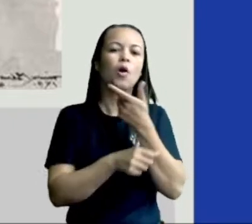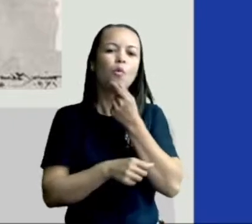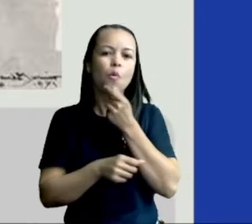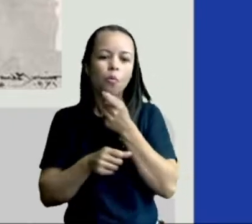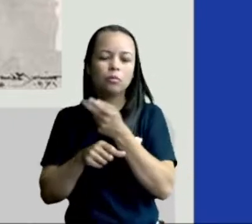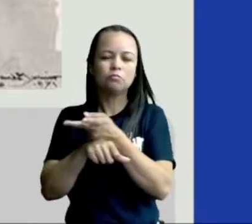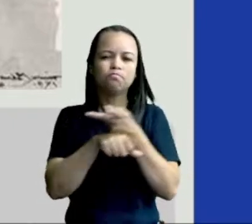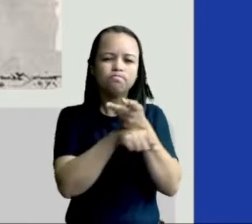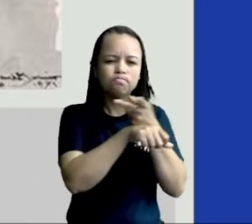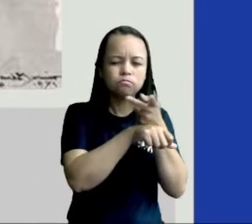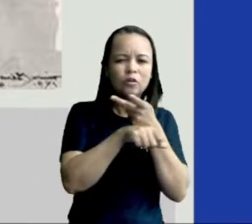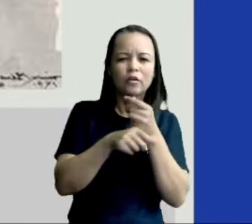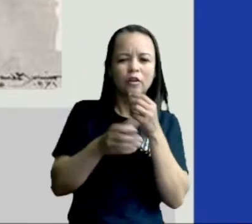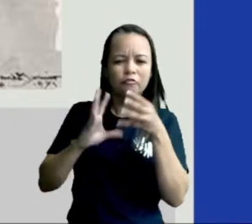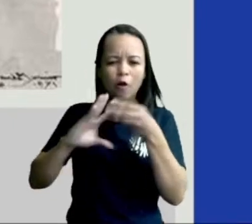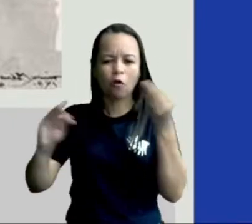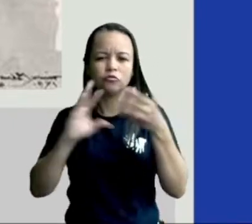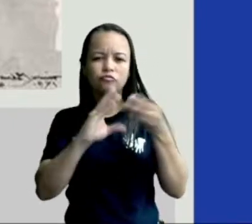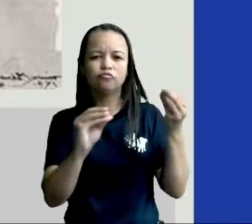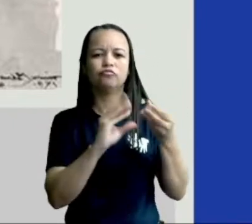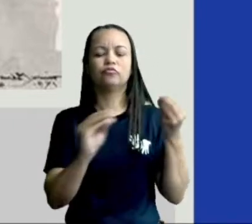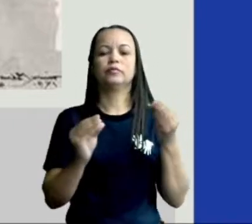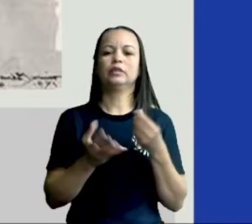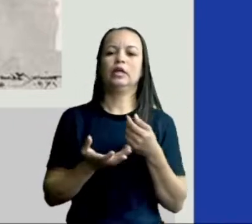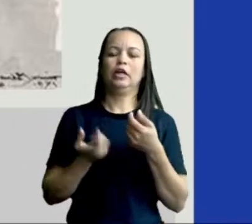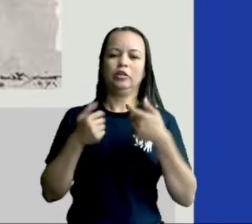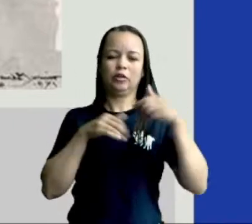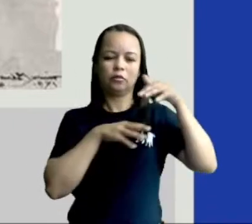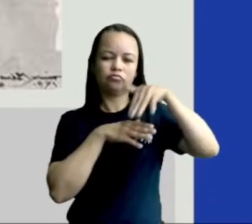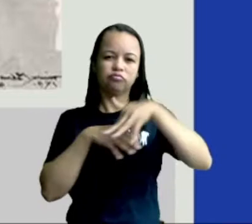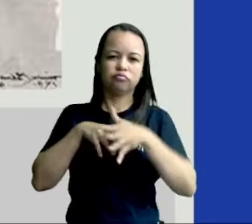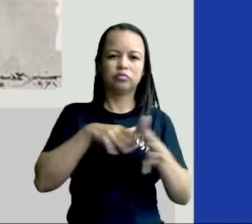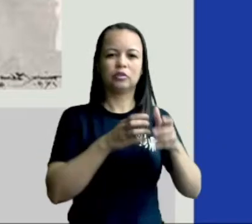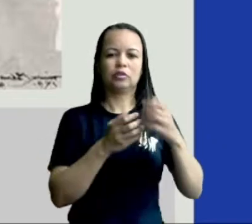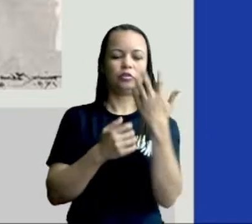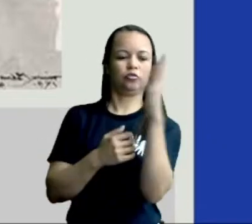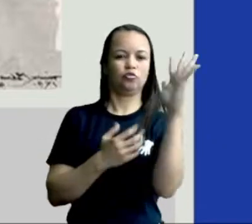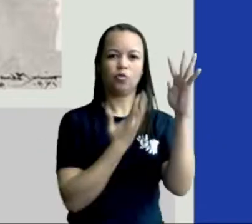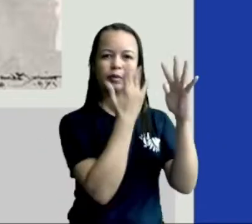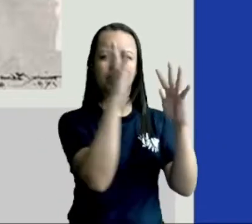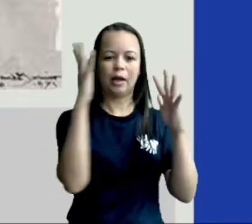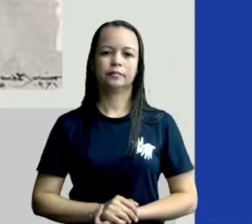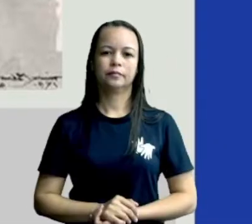lá, caça para cá, foge. Ele saía se escorregando e se escondendo por tudo quanto é canto.